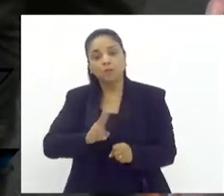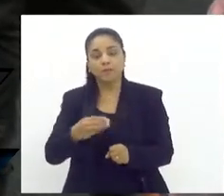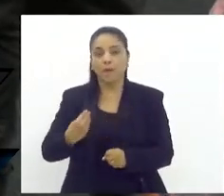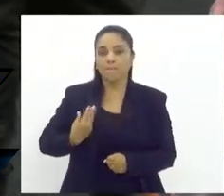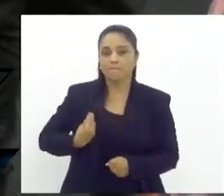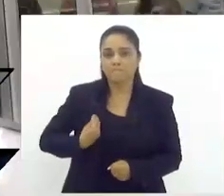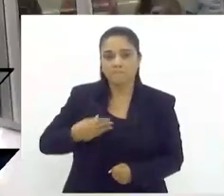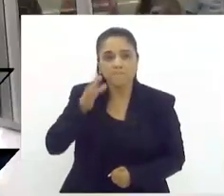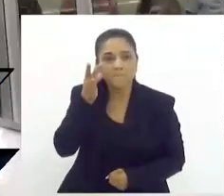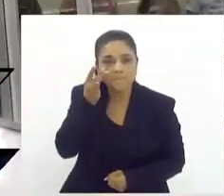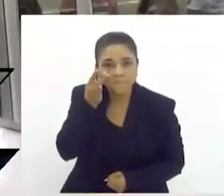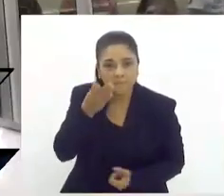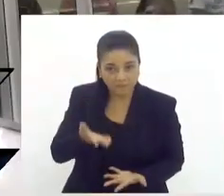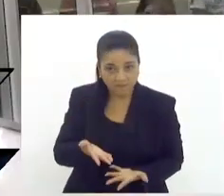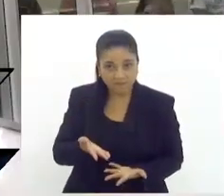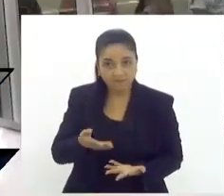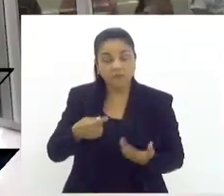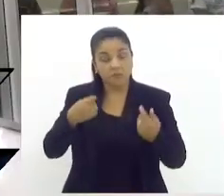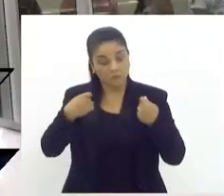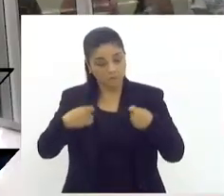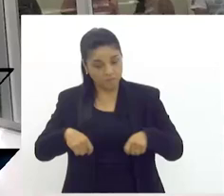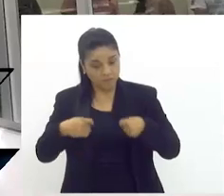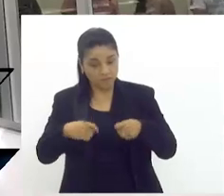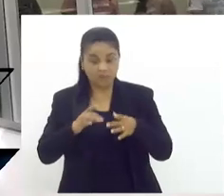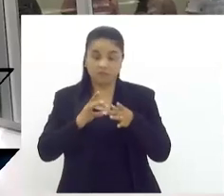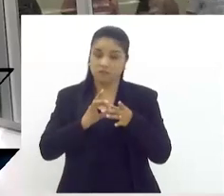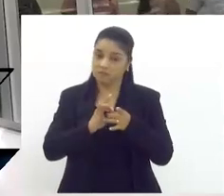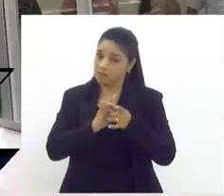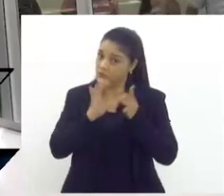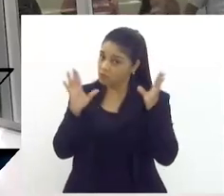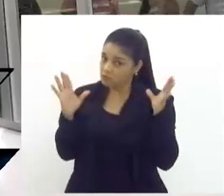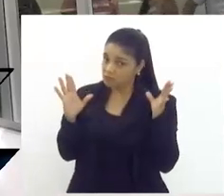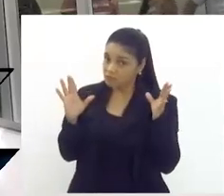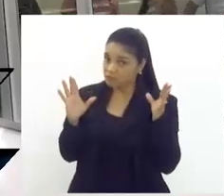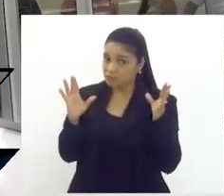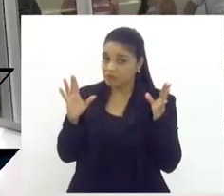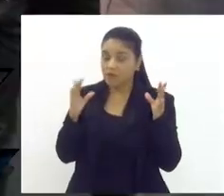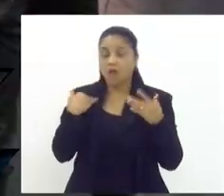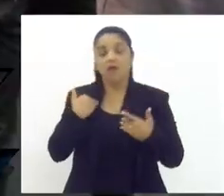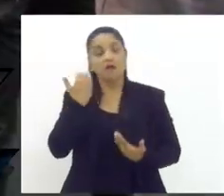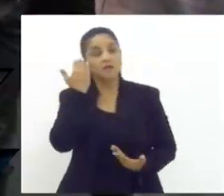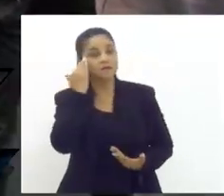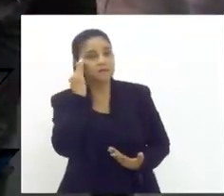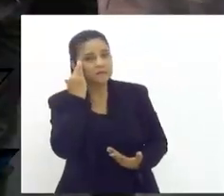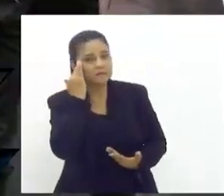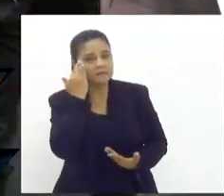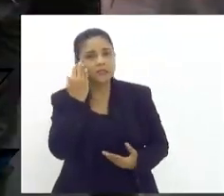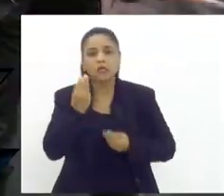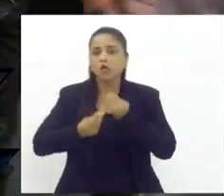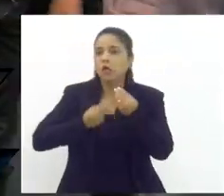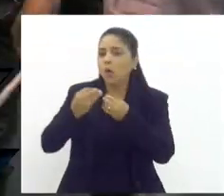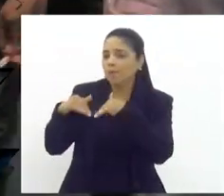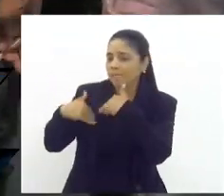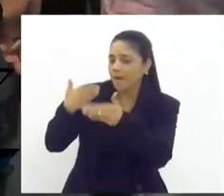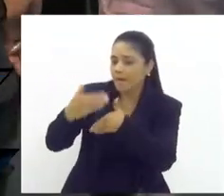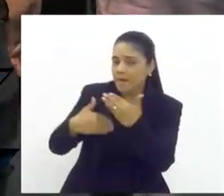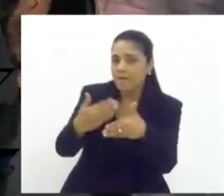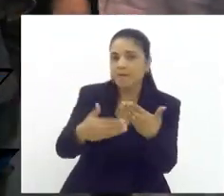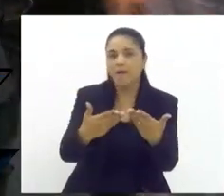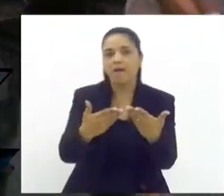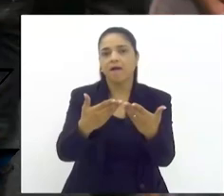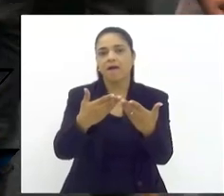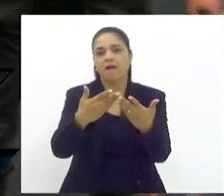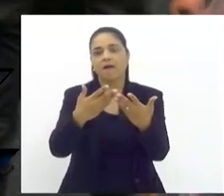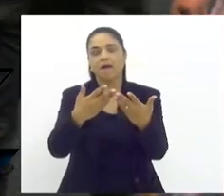a gente precisa a gente tá na democracia e a gente tem que entender o andamento dessas questões